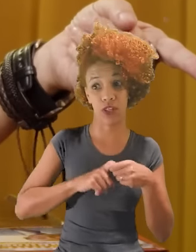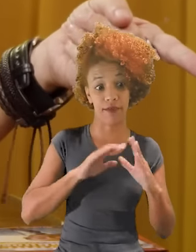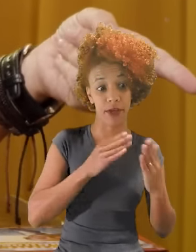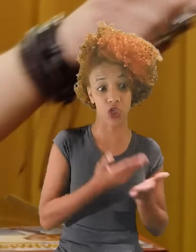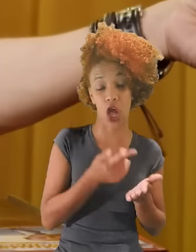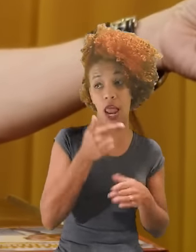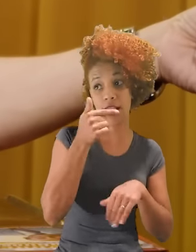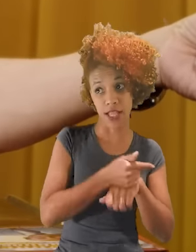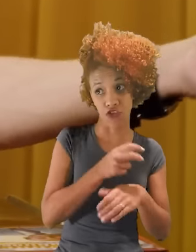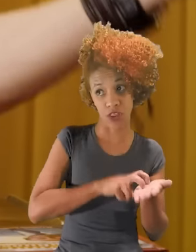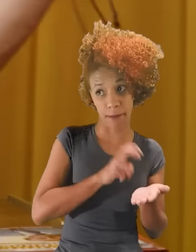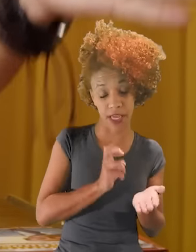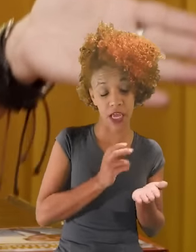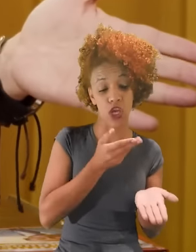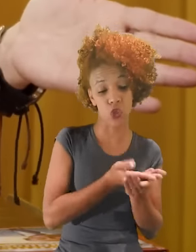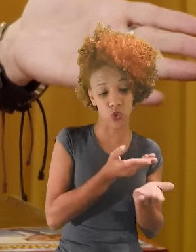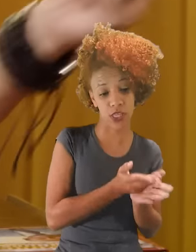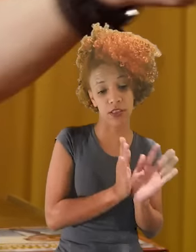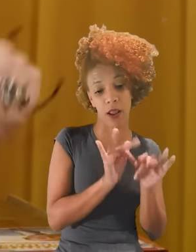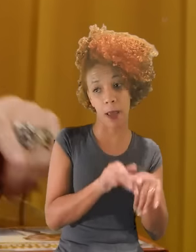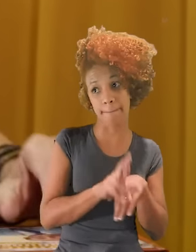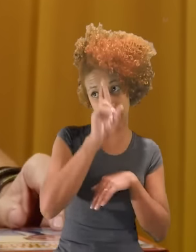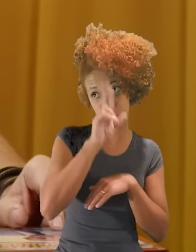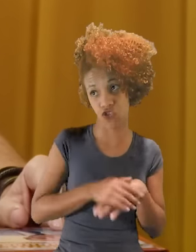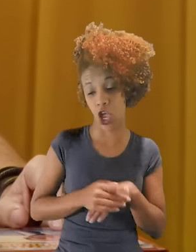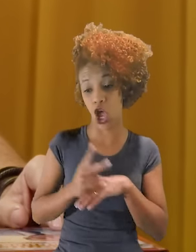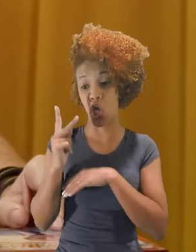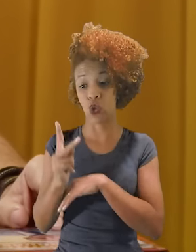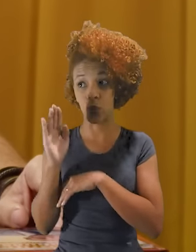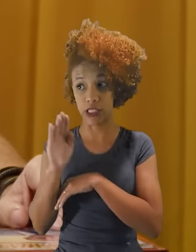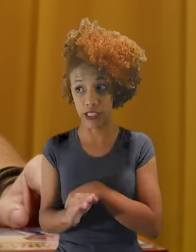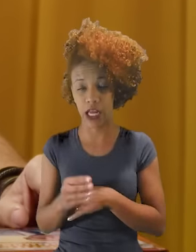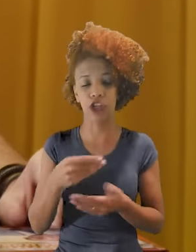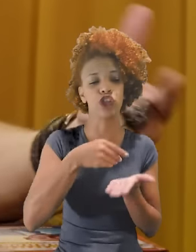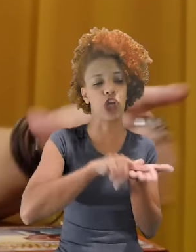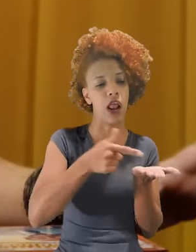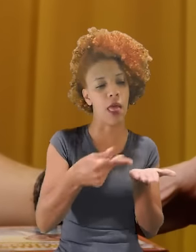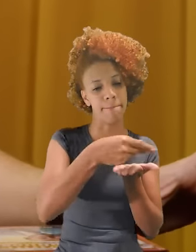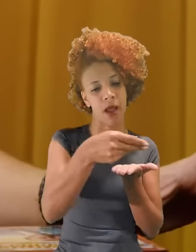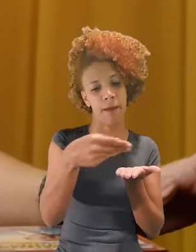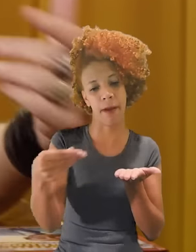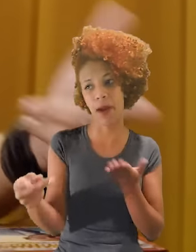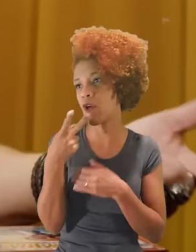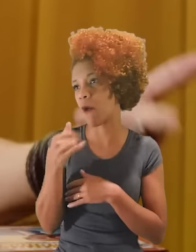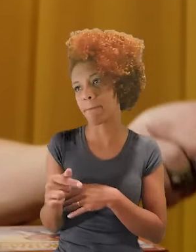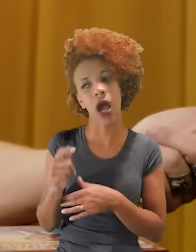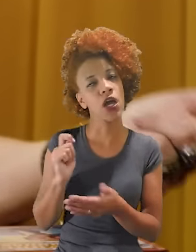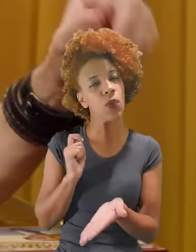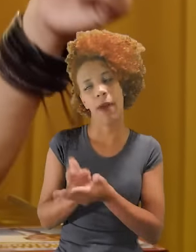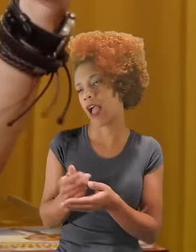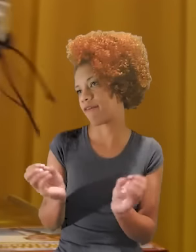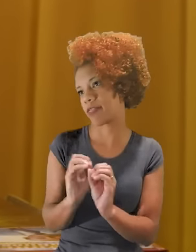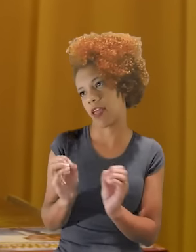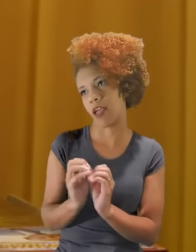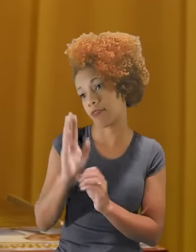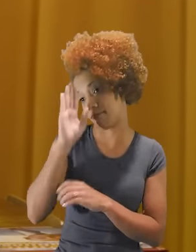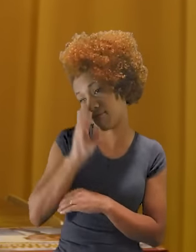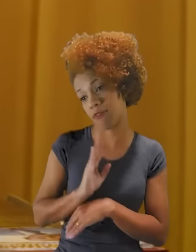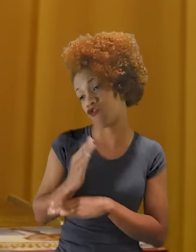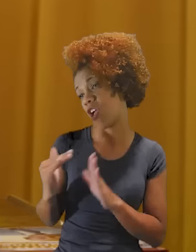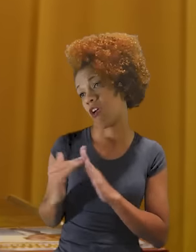7 horas, estudava, acabava a escola meio-dia, 2 horas ele tinha que entregar a segunda edição de jornal. E o pai não pagava. pai dele fazia ele trabalhar de graça, porque eu já te